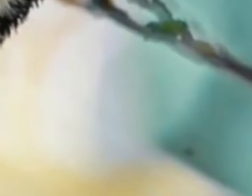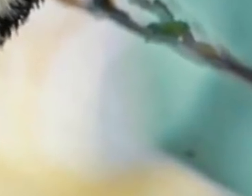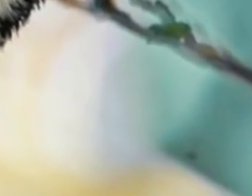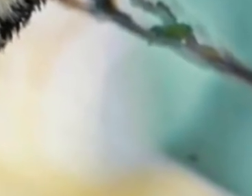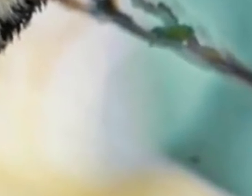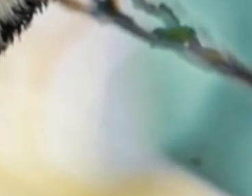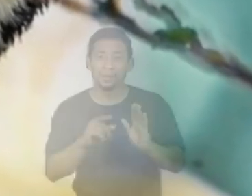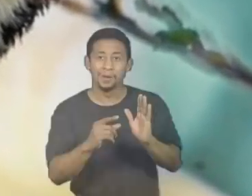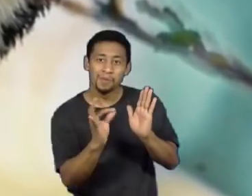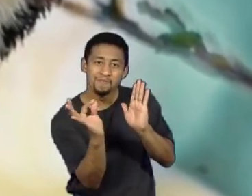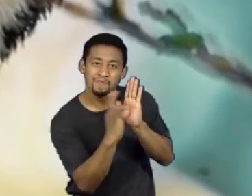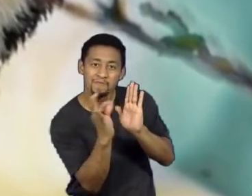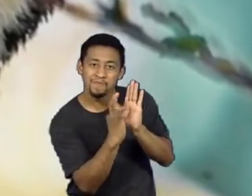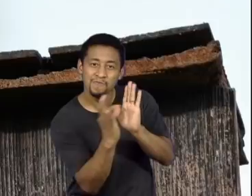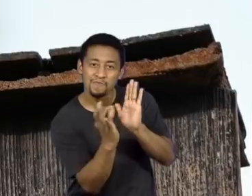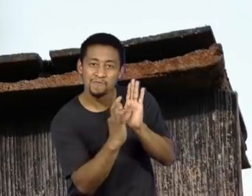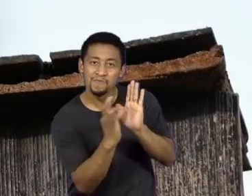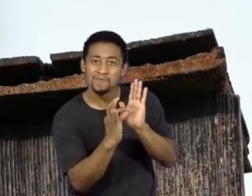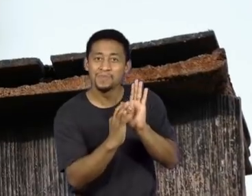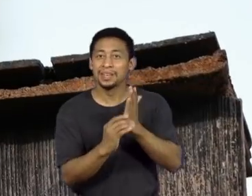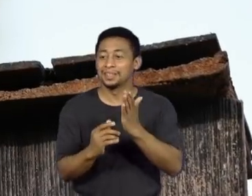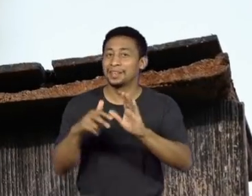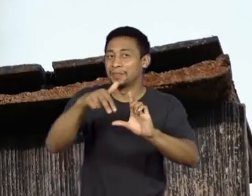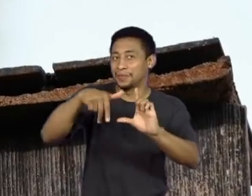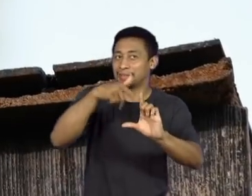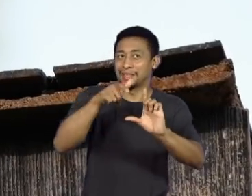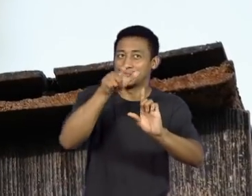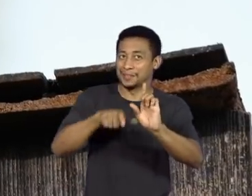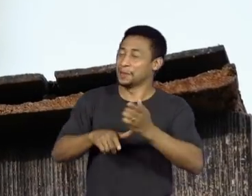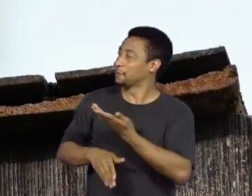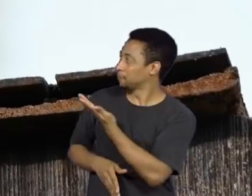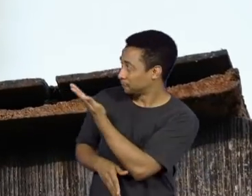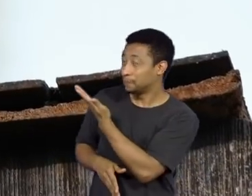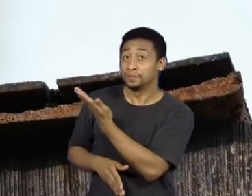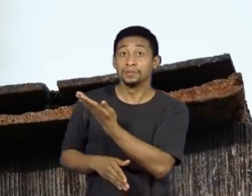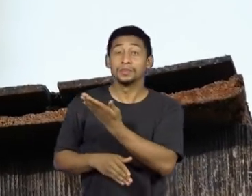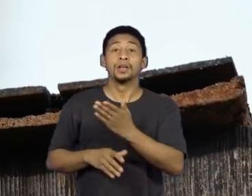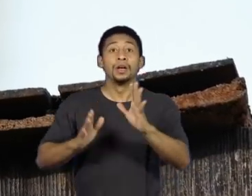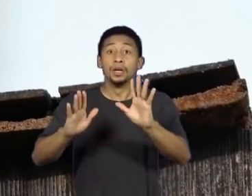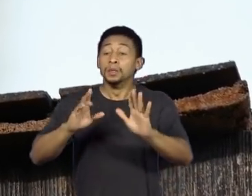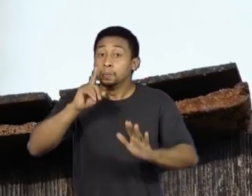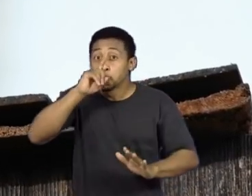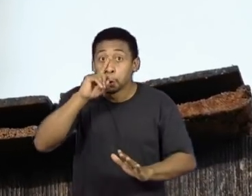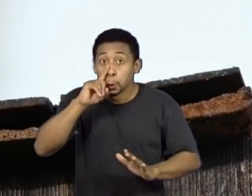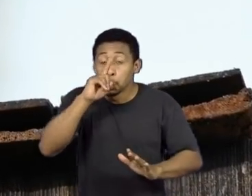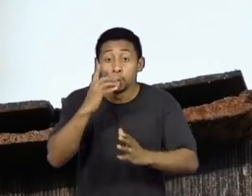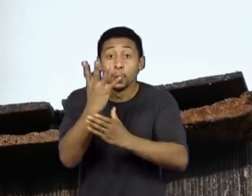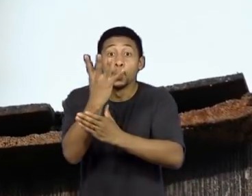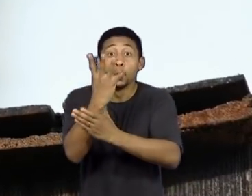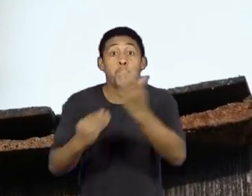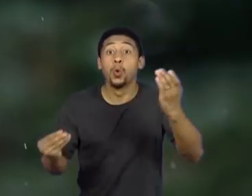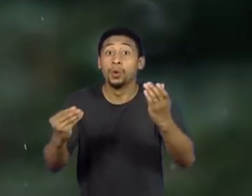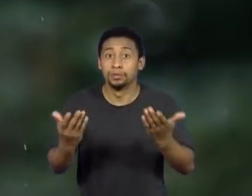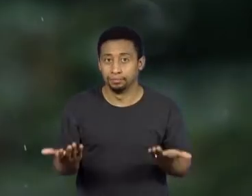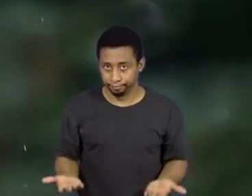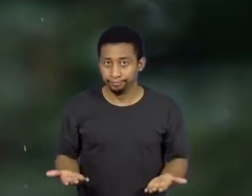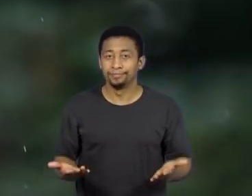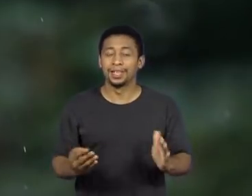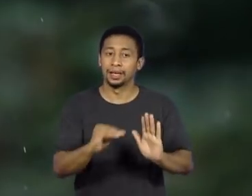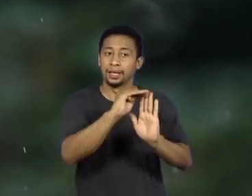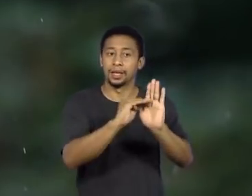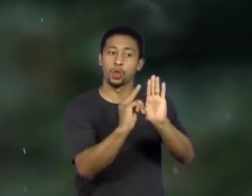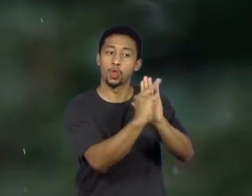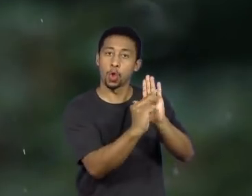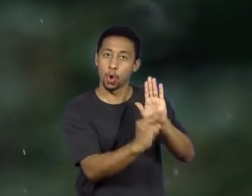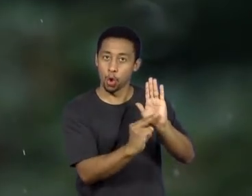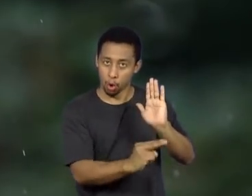O pica-pau bico de marfim, que inspirou o pica-pau do desenho animado, foi declarado extinto. Ele saiu